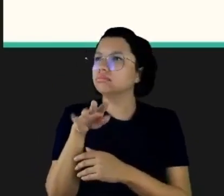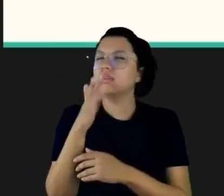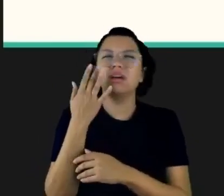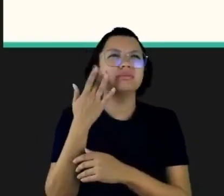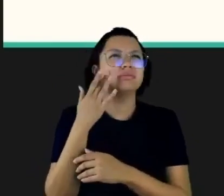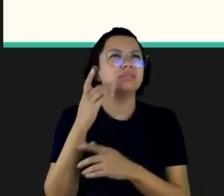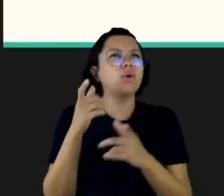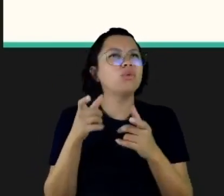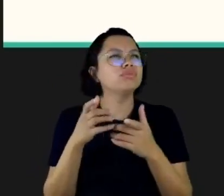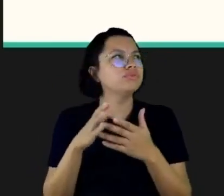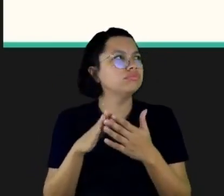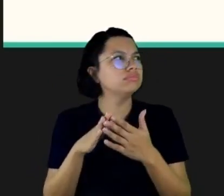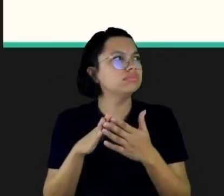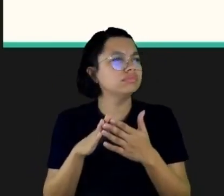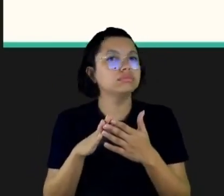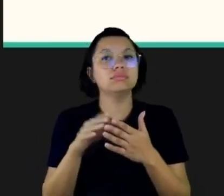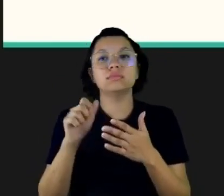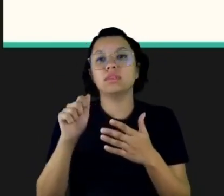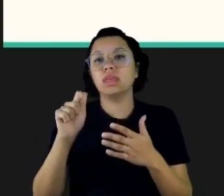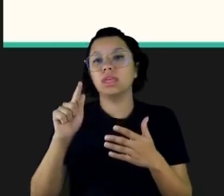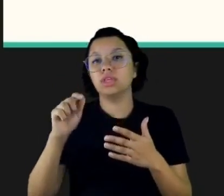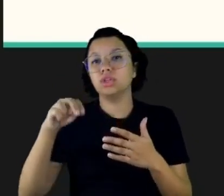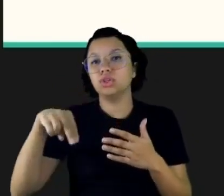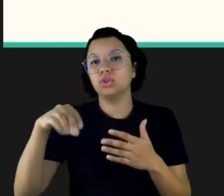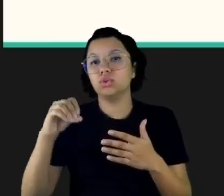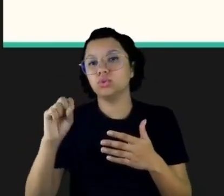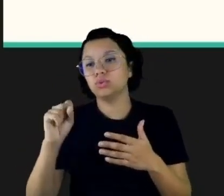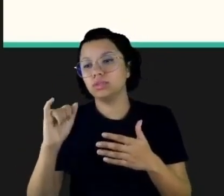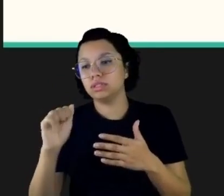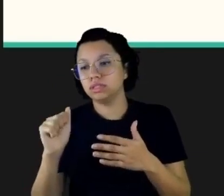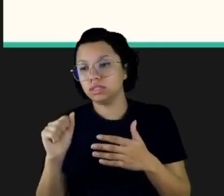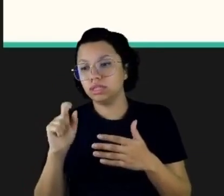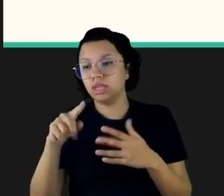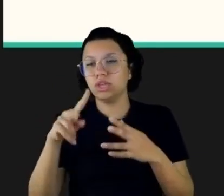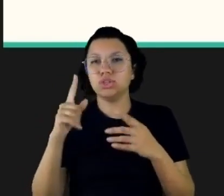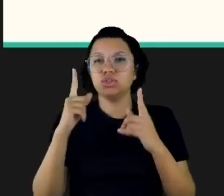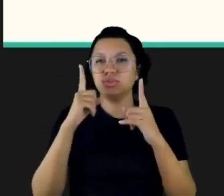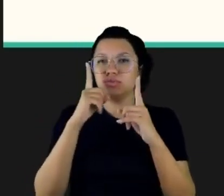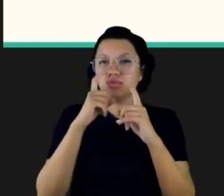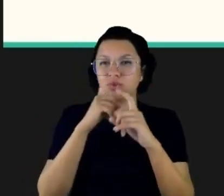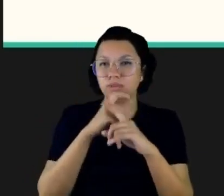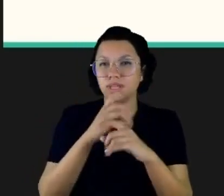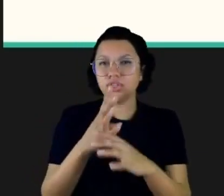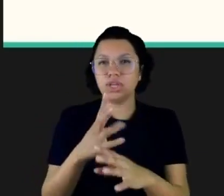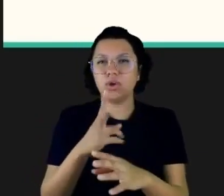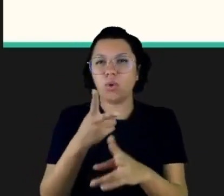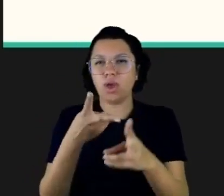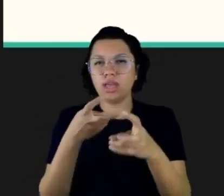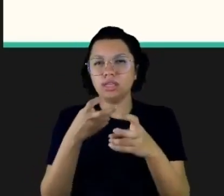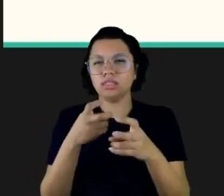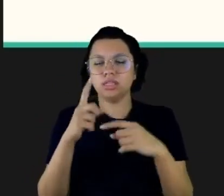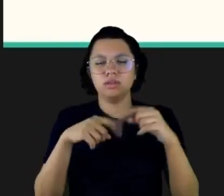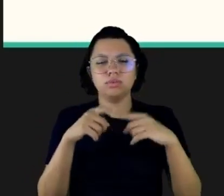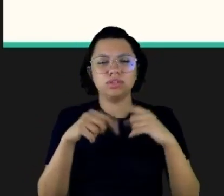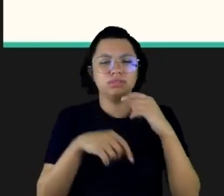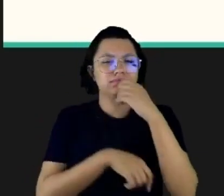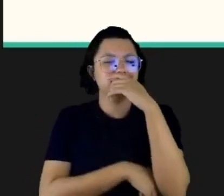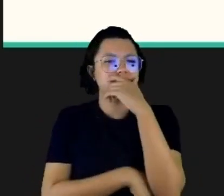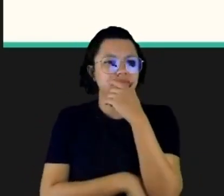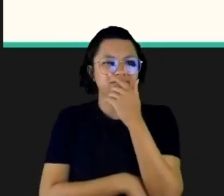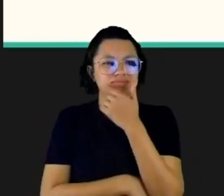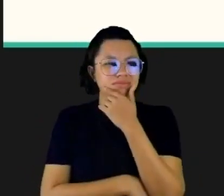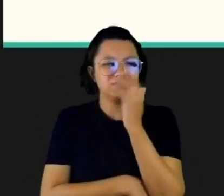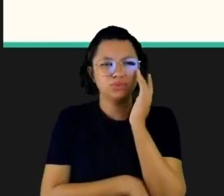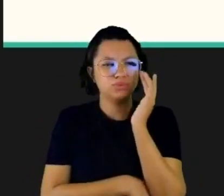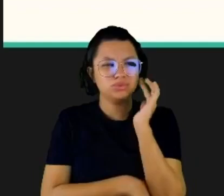A agnosia, que é a dificuldade de reconhecer objetos, olha um determinado objeto e não sabe o que é a função